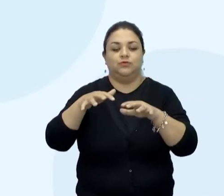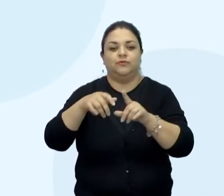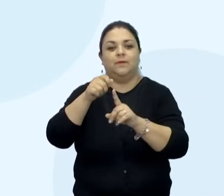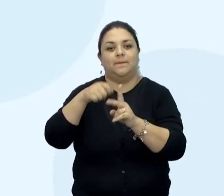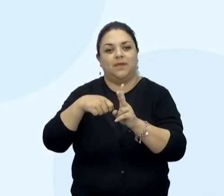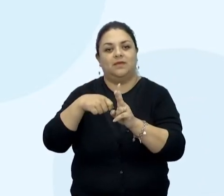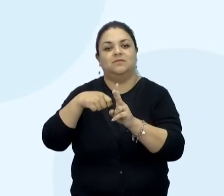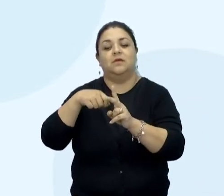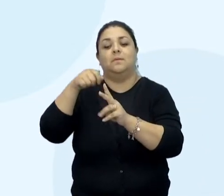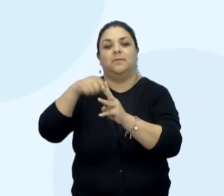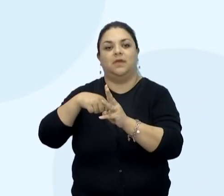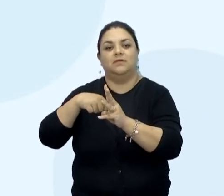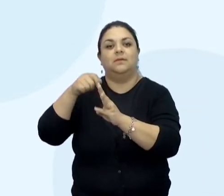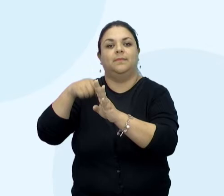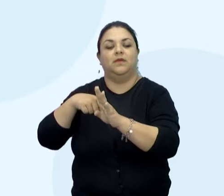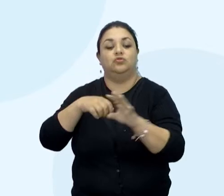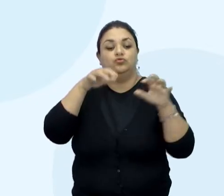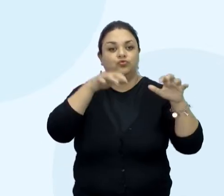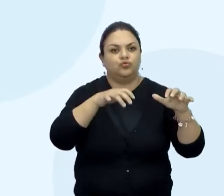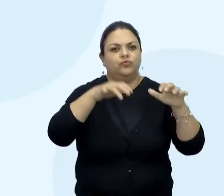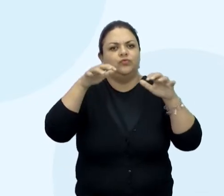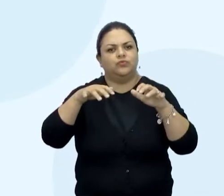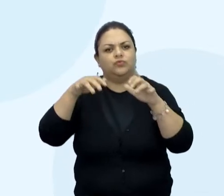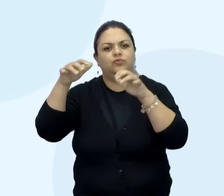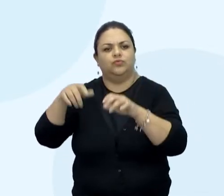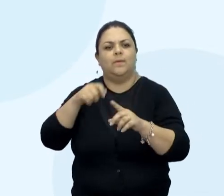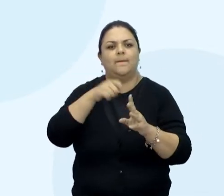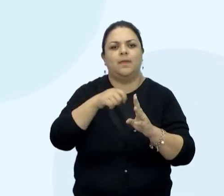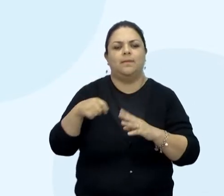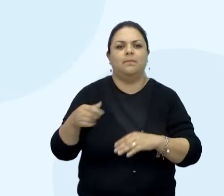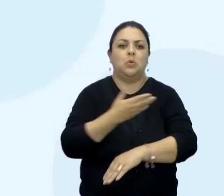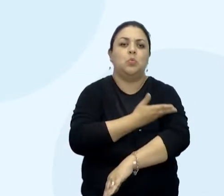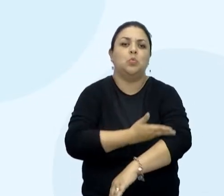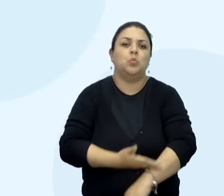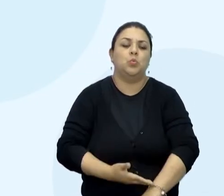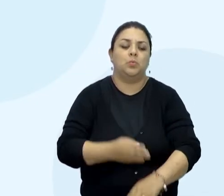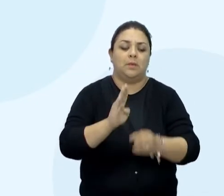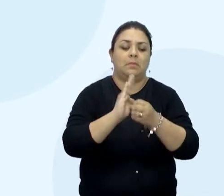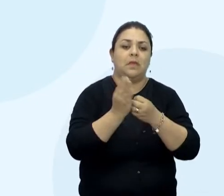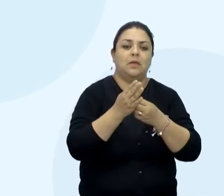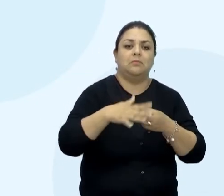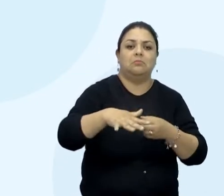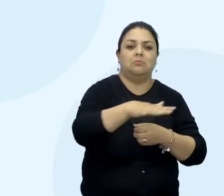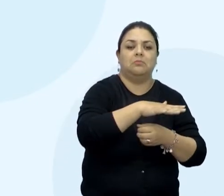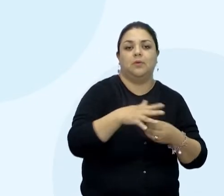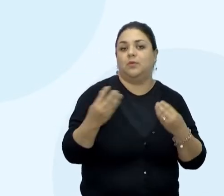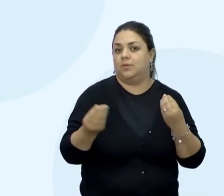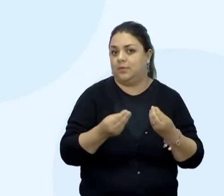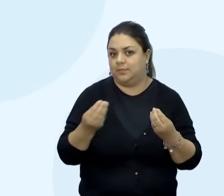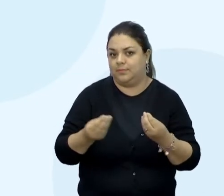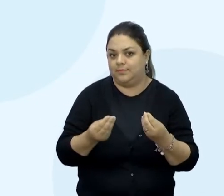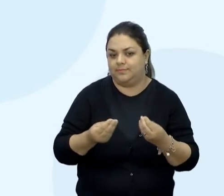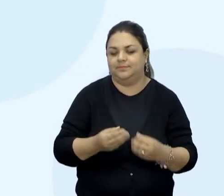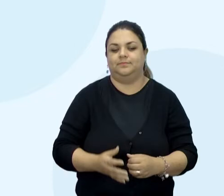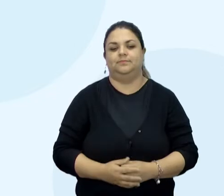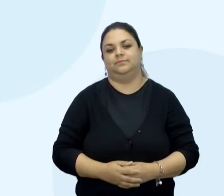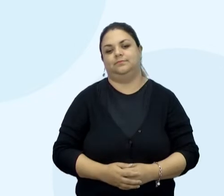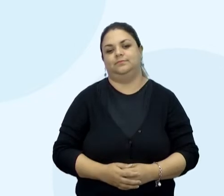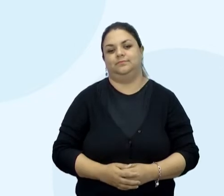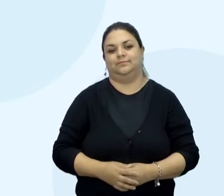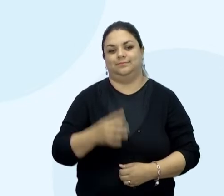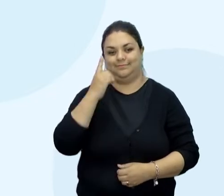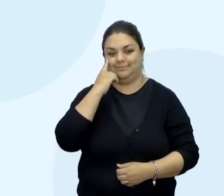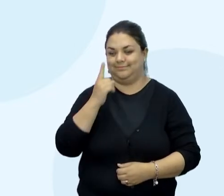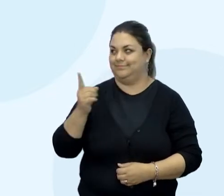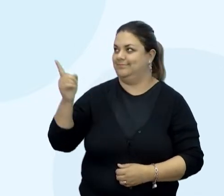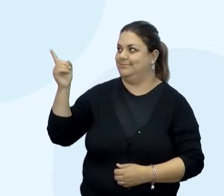milímetros caiu por mês? Então, simplesmente eu pego os valores, né? Então, deixa eu grifar aqui para vocês. Os